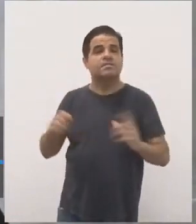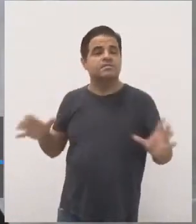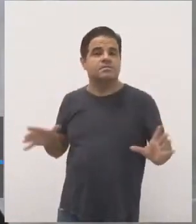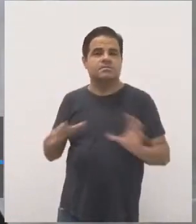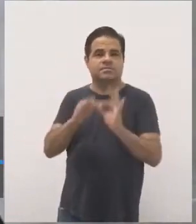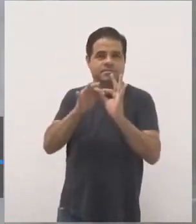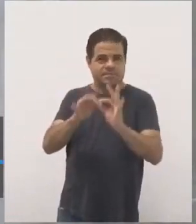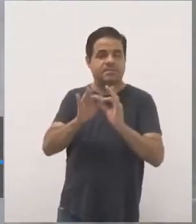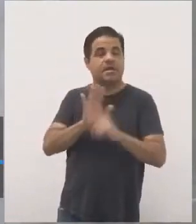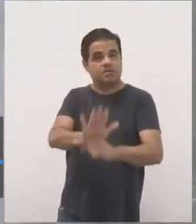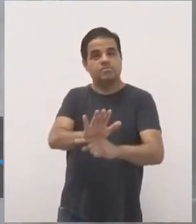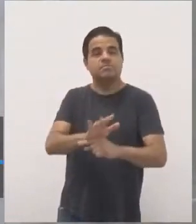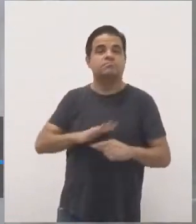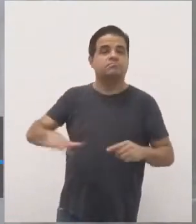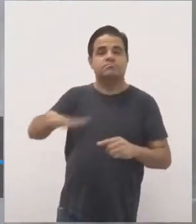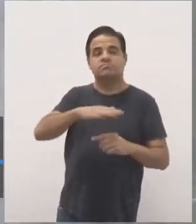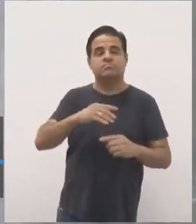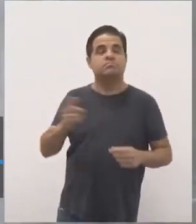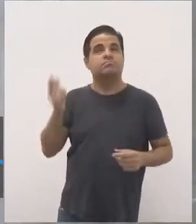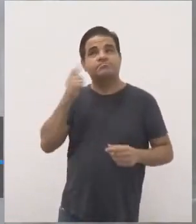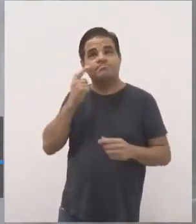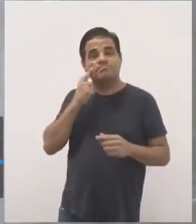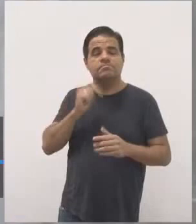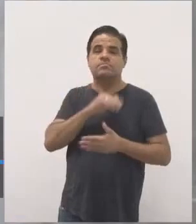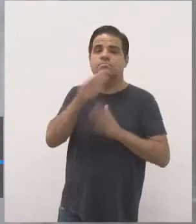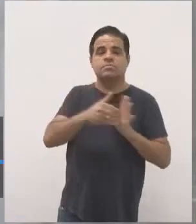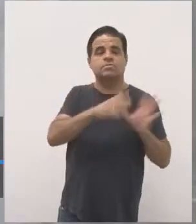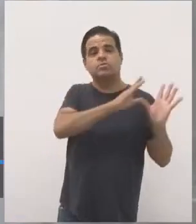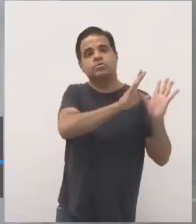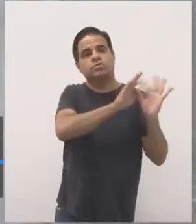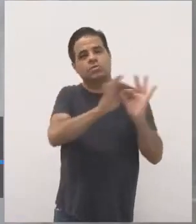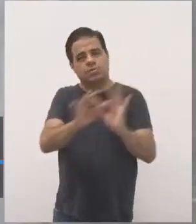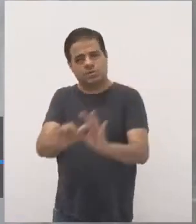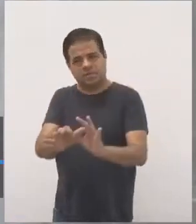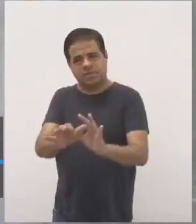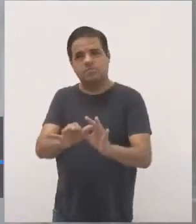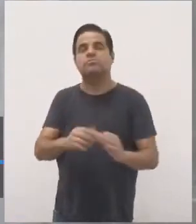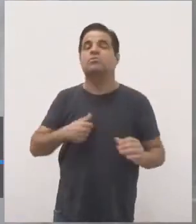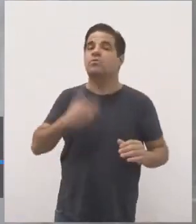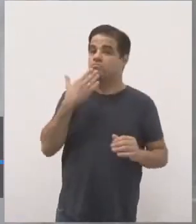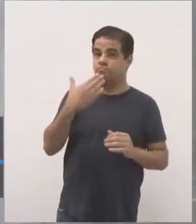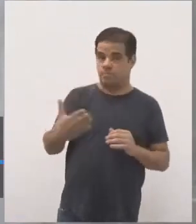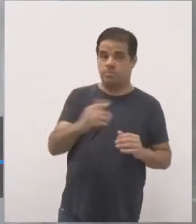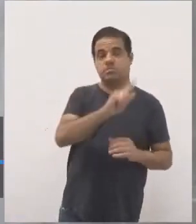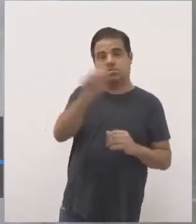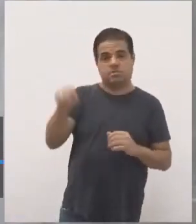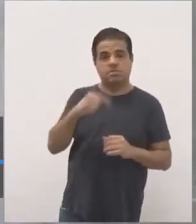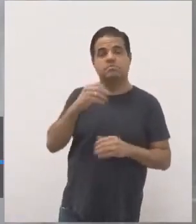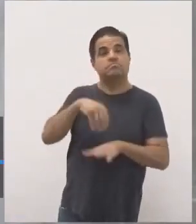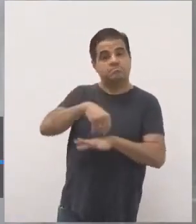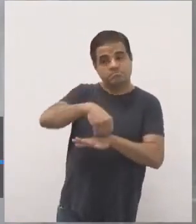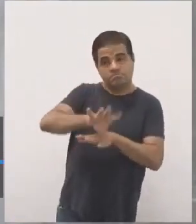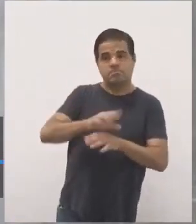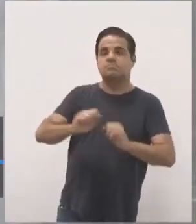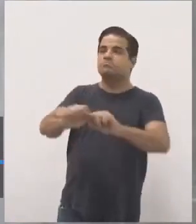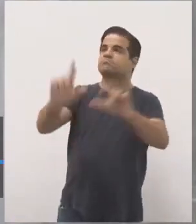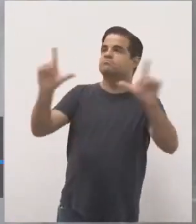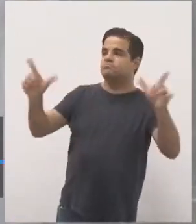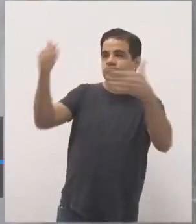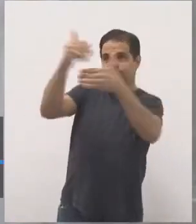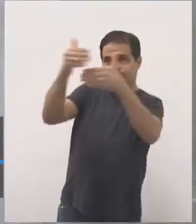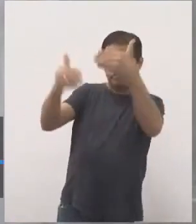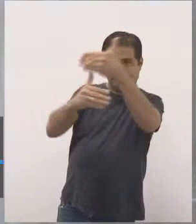fortalecessem o vínculo, mas considerando todo esse contexto? Então, eu vou pedir para transmitirem, para colocarem